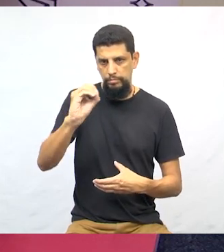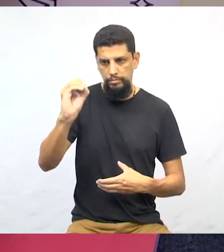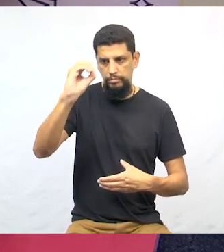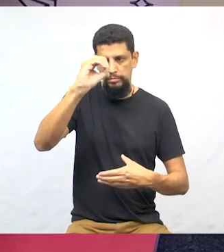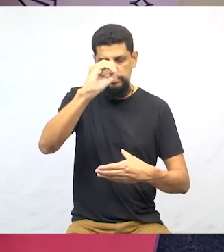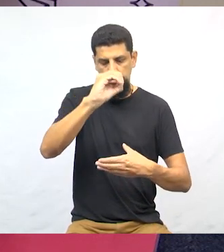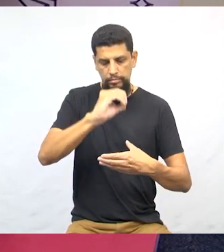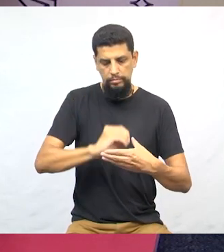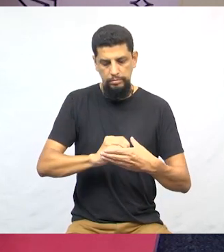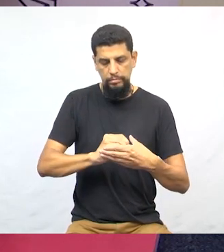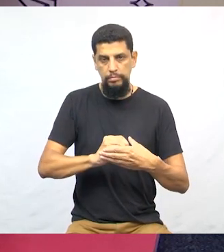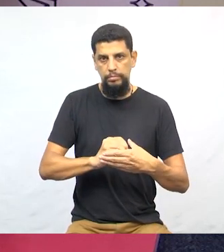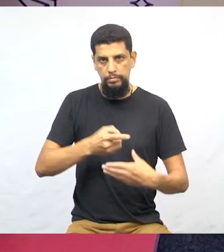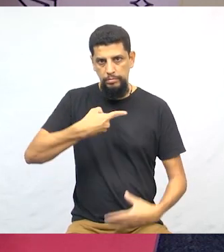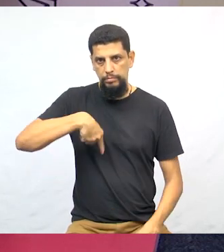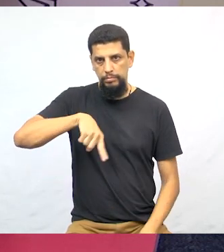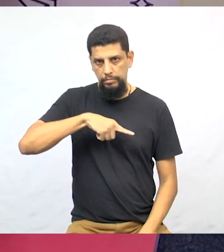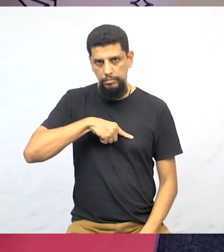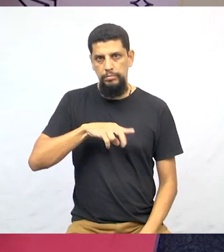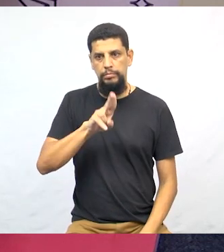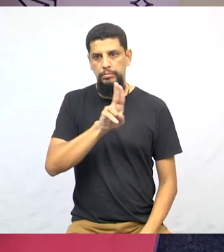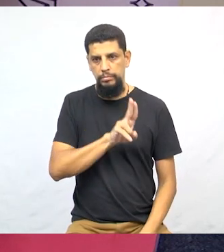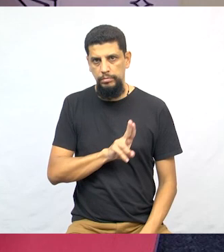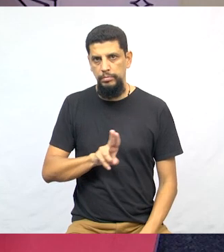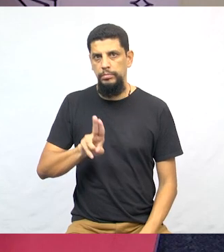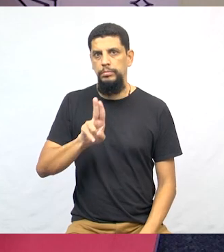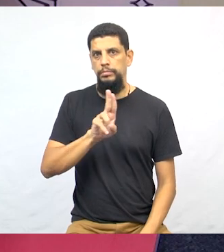dos copinhos, nós vamos usar